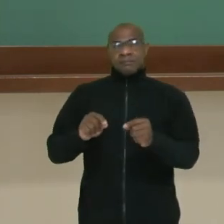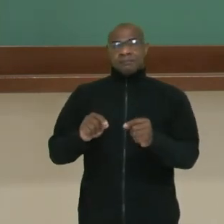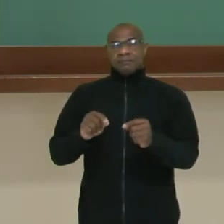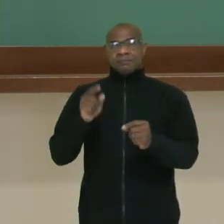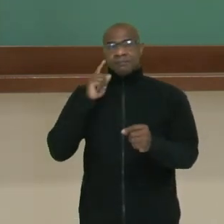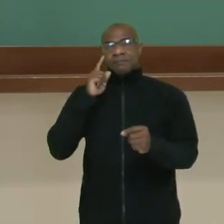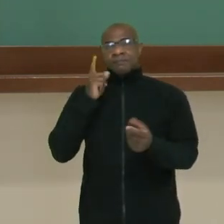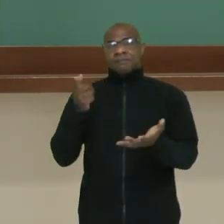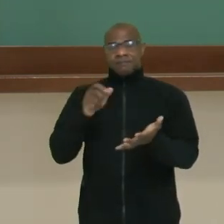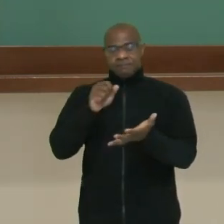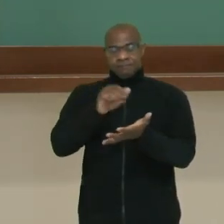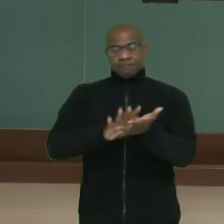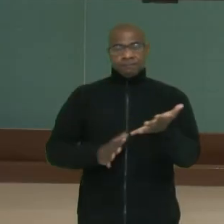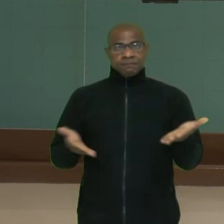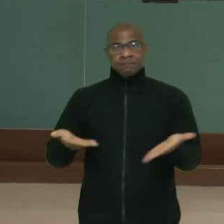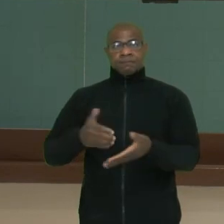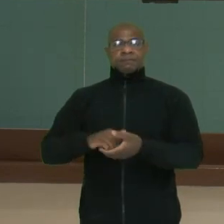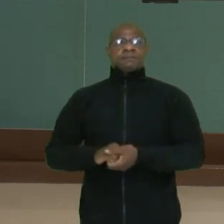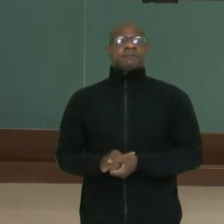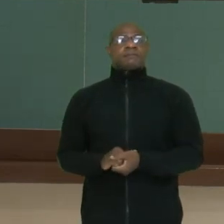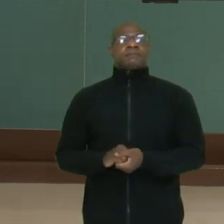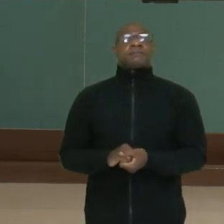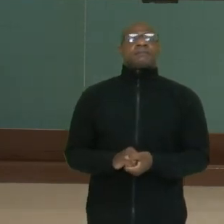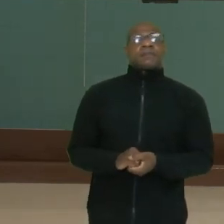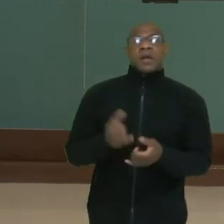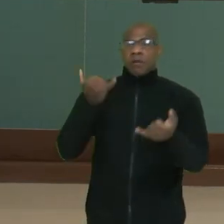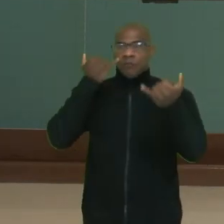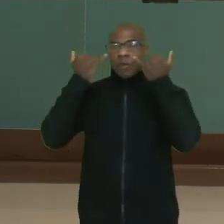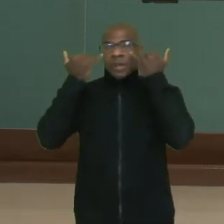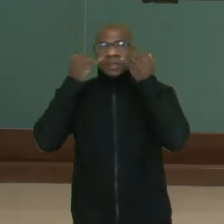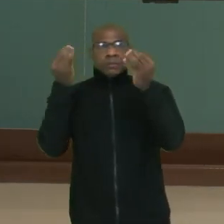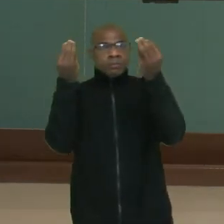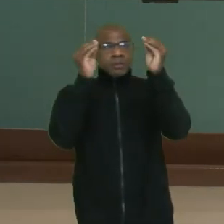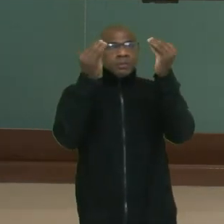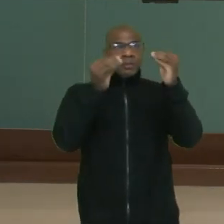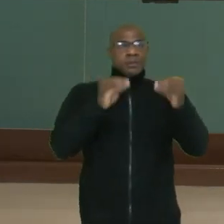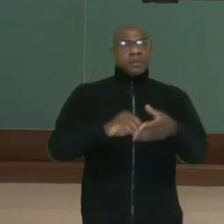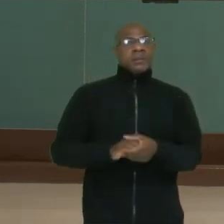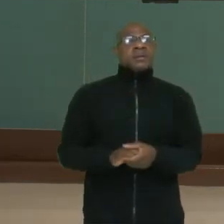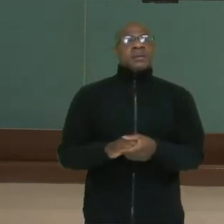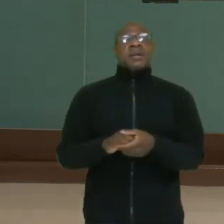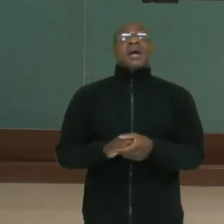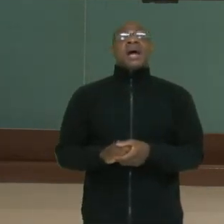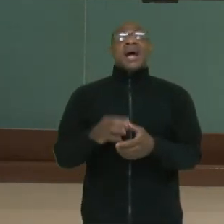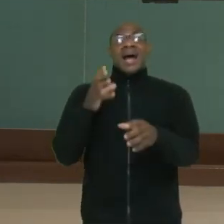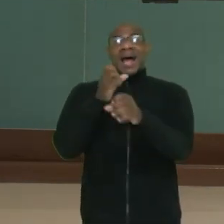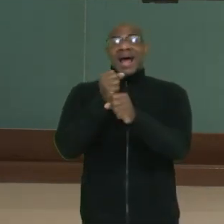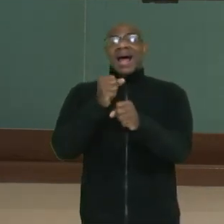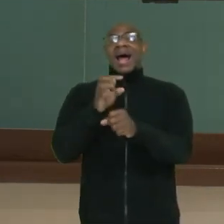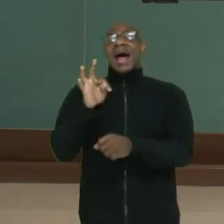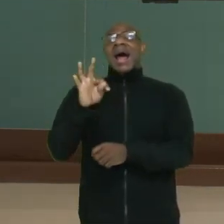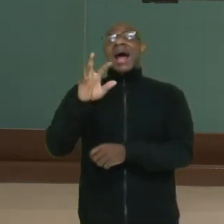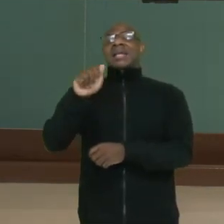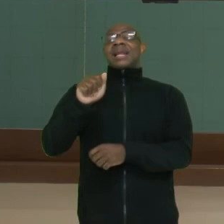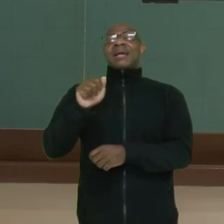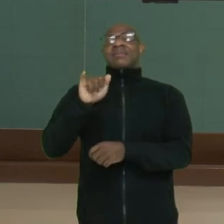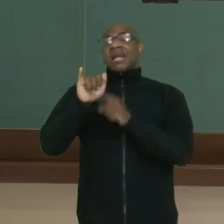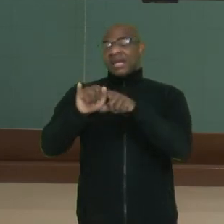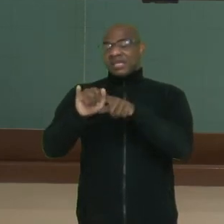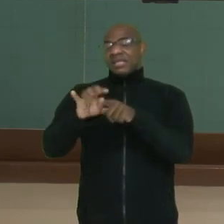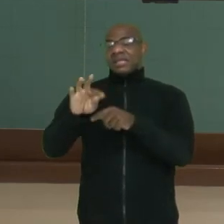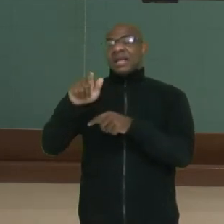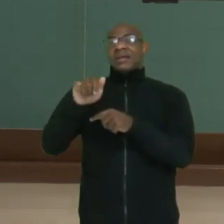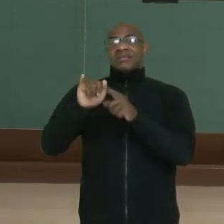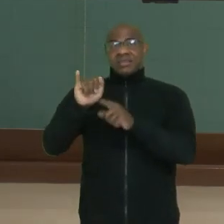e anotando. Então vamos lá, vamos tirar os dados do problema. Calculando a taxa anual. Então, quais são as informações que ele me